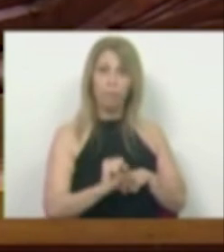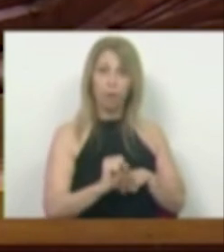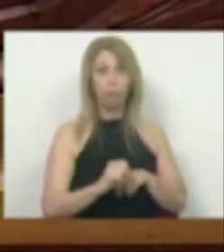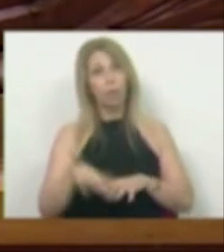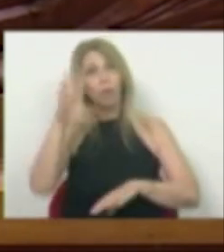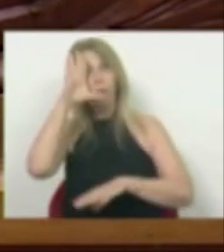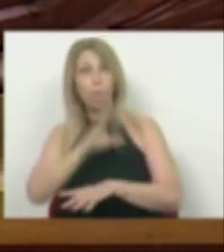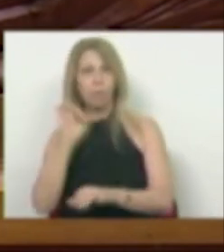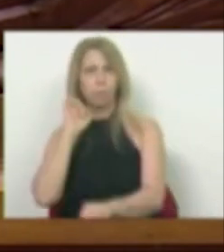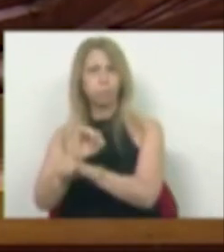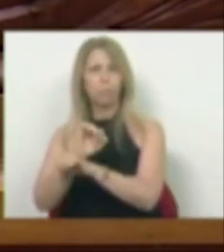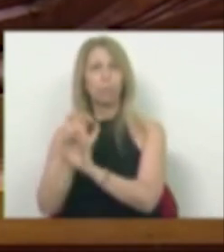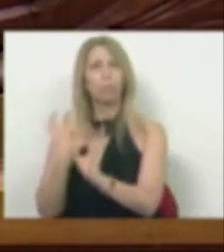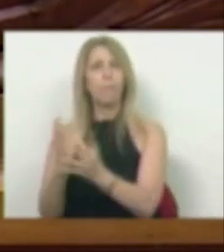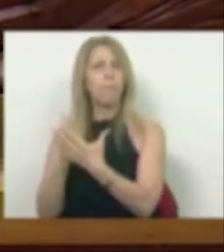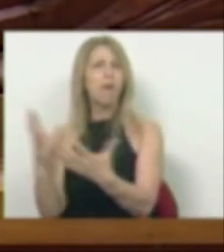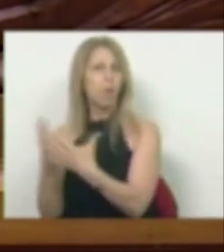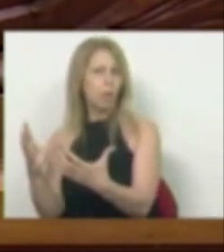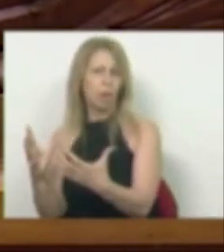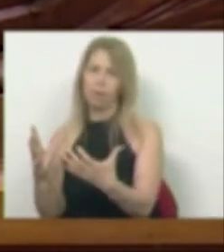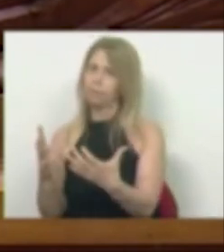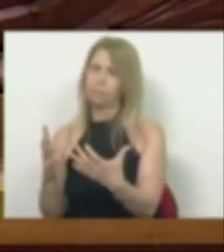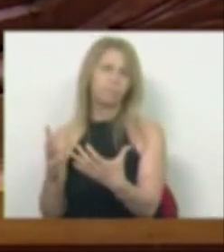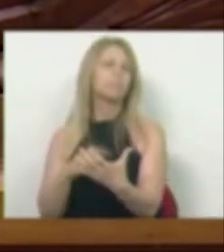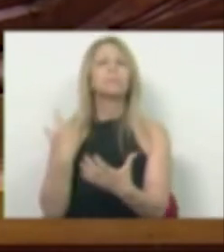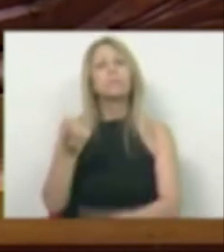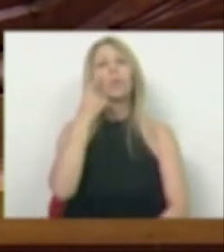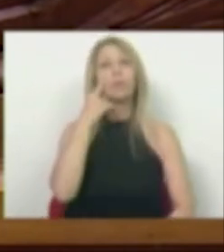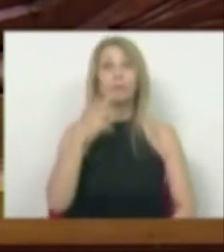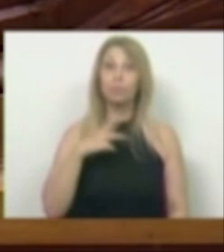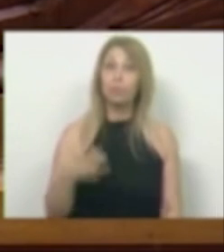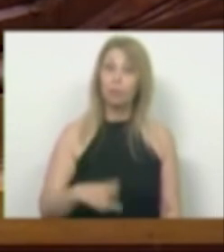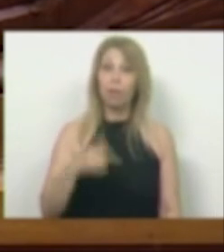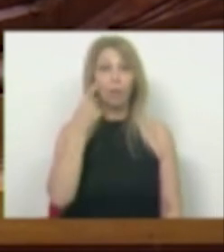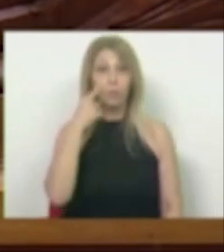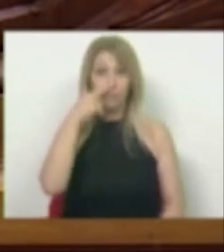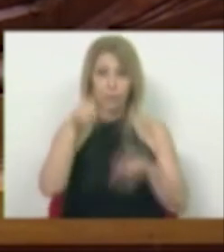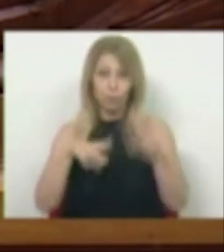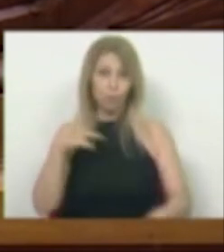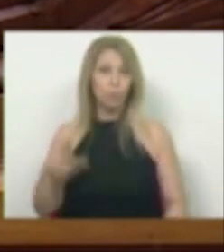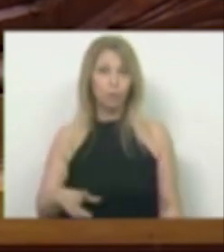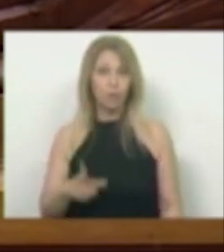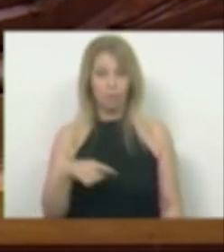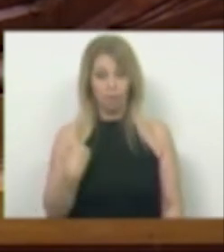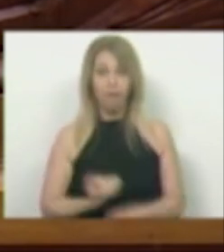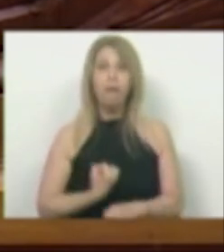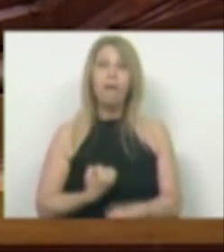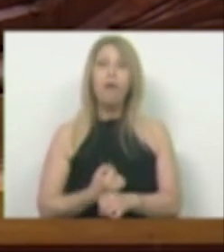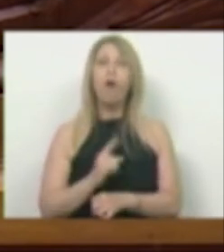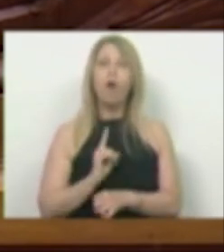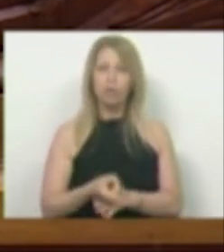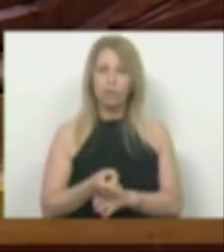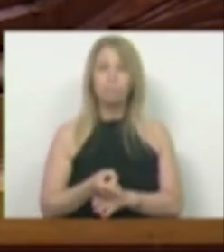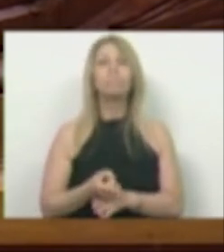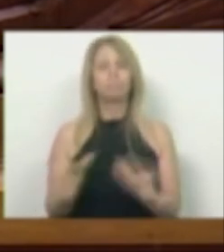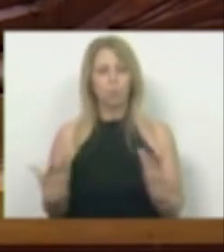governo enclausurado na sua própria maioria. Nós conhecemos Portugal e os portugueses. E a nossa missão é unir e